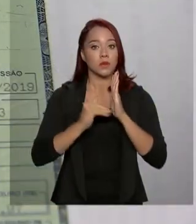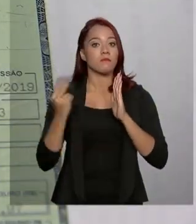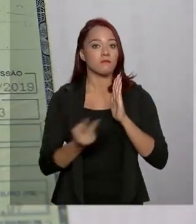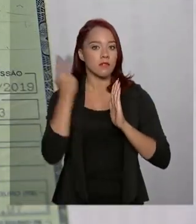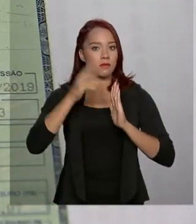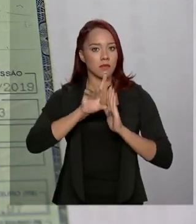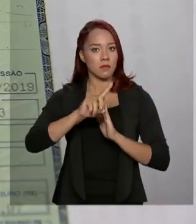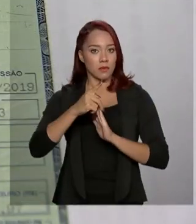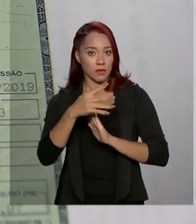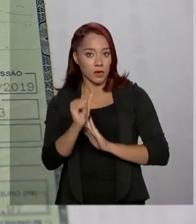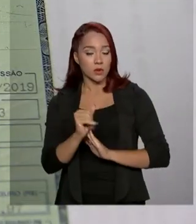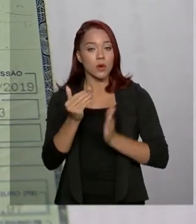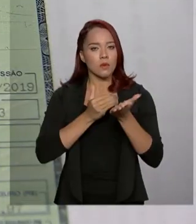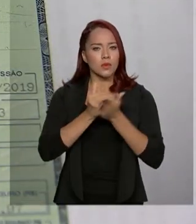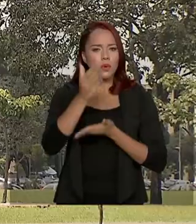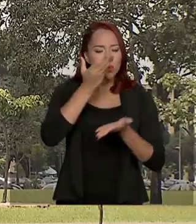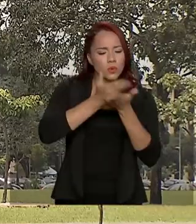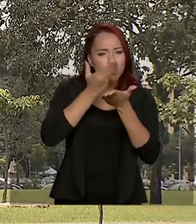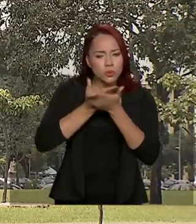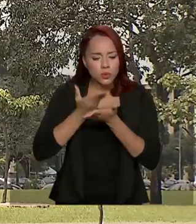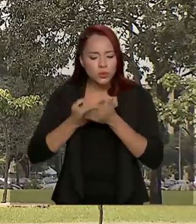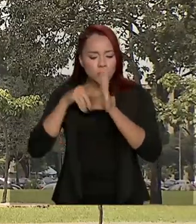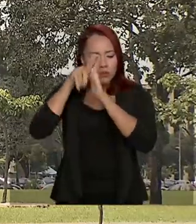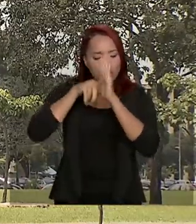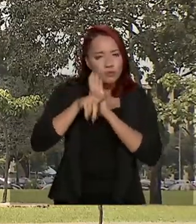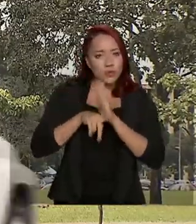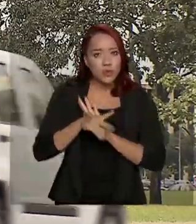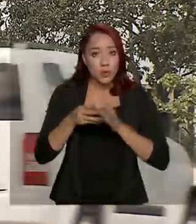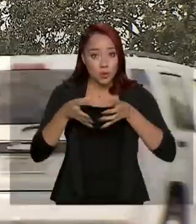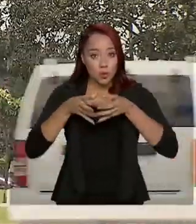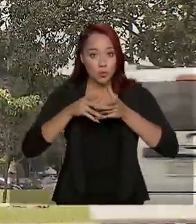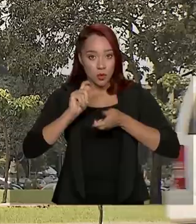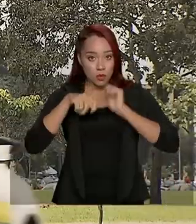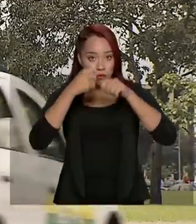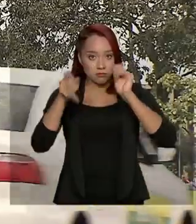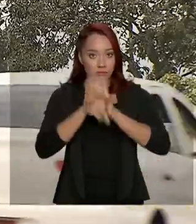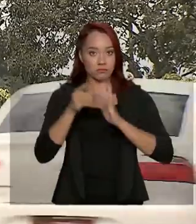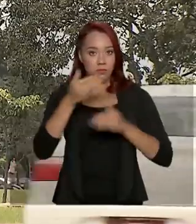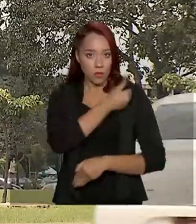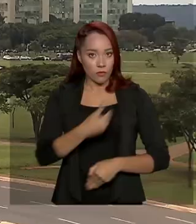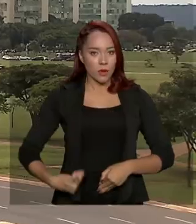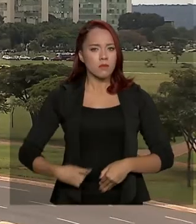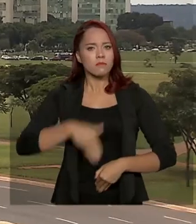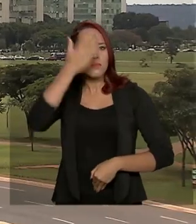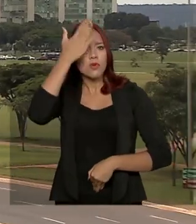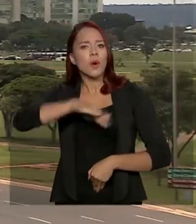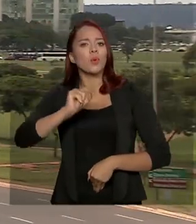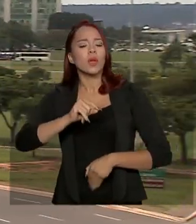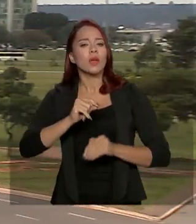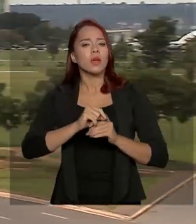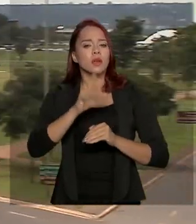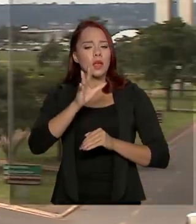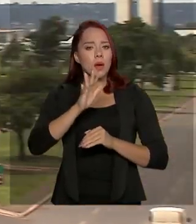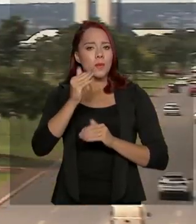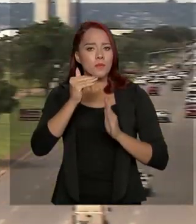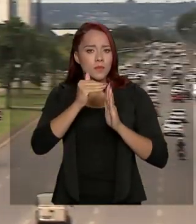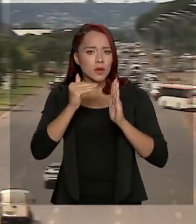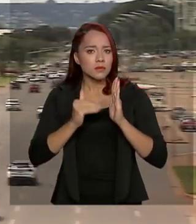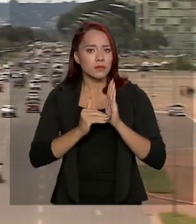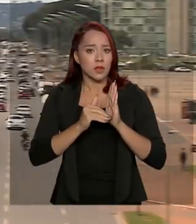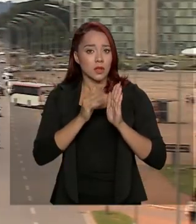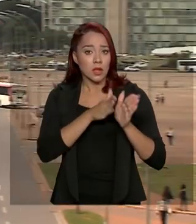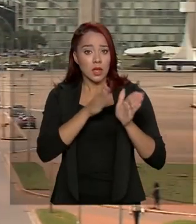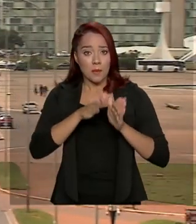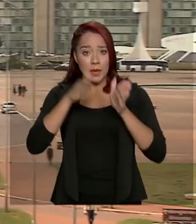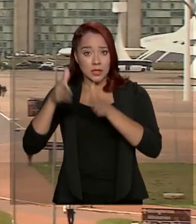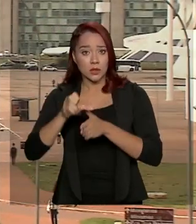DPVAT ocorreu após um estudo da equipe econômica do governo mostrar que a parcela do seguro obrigatório repassada